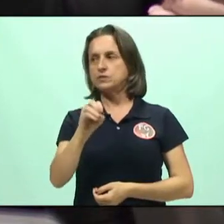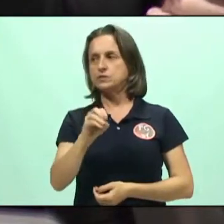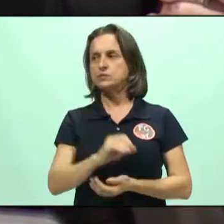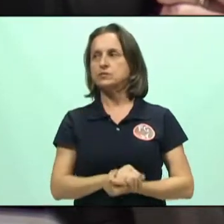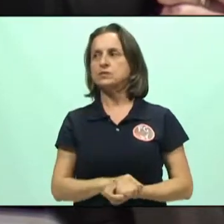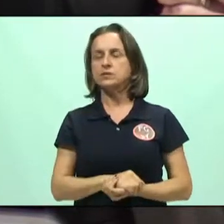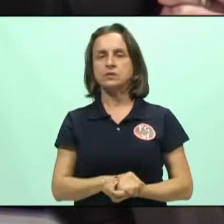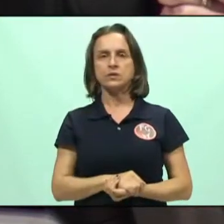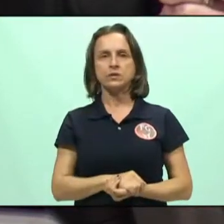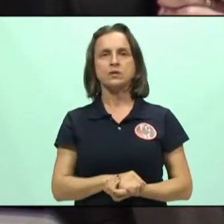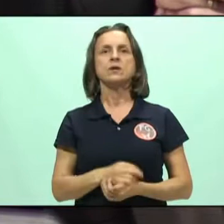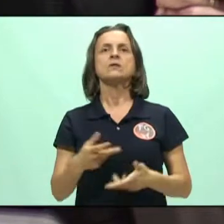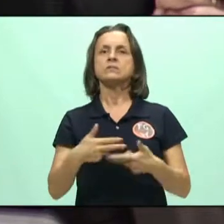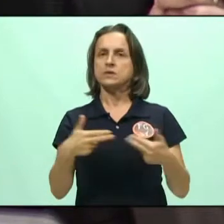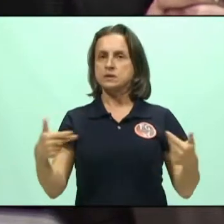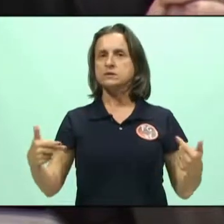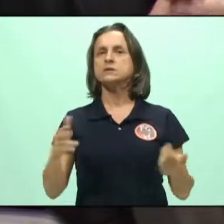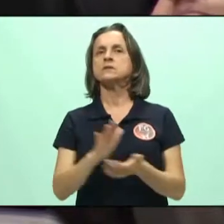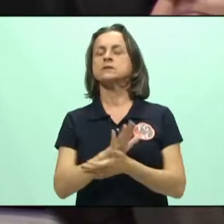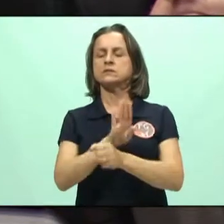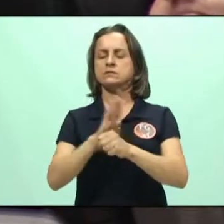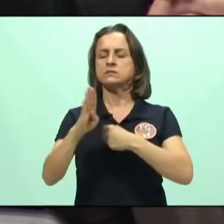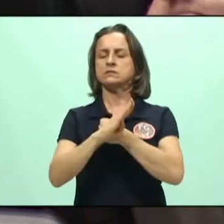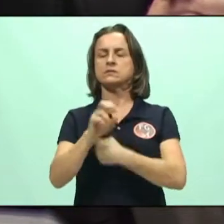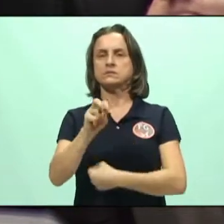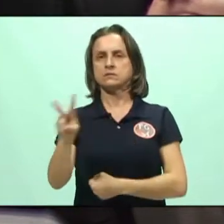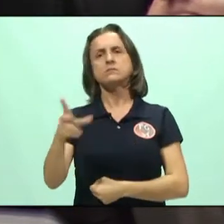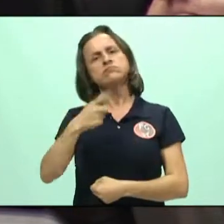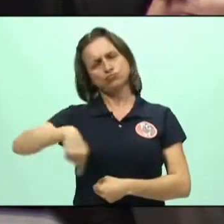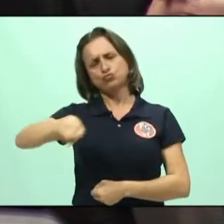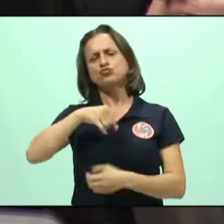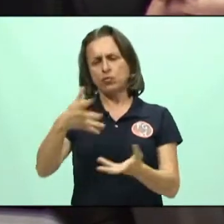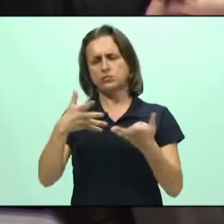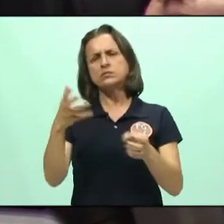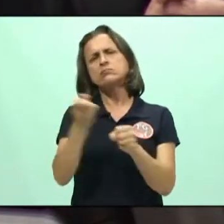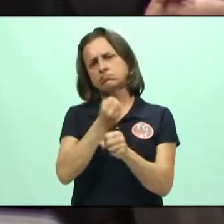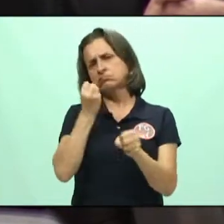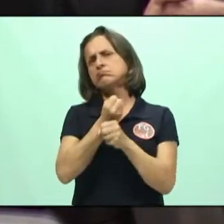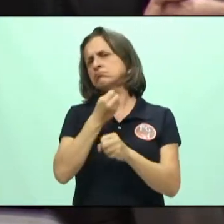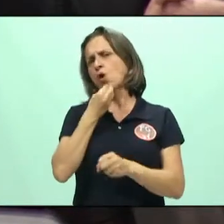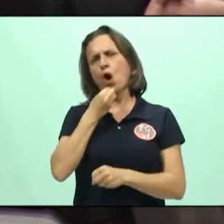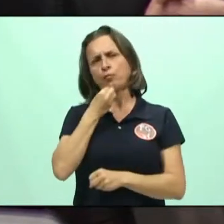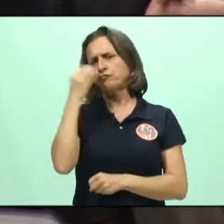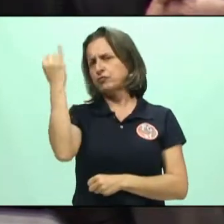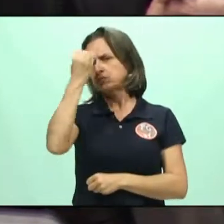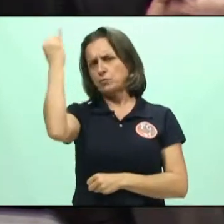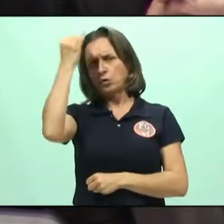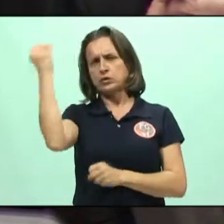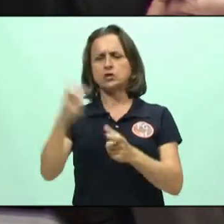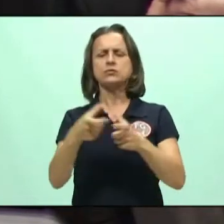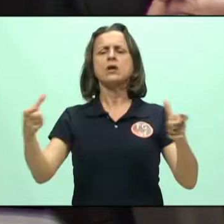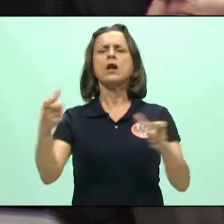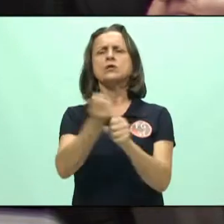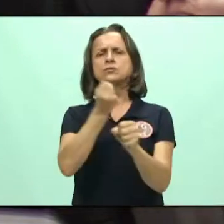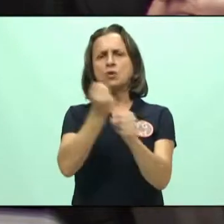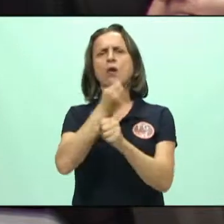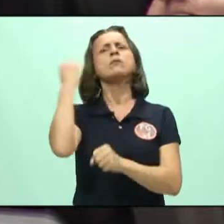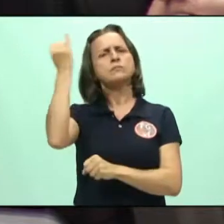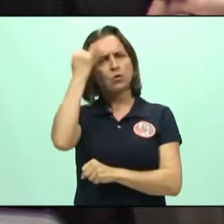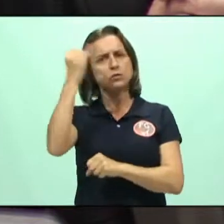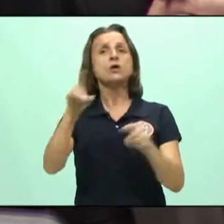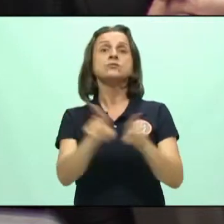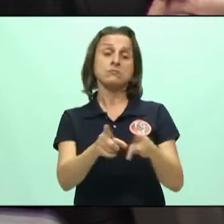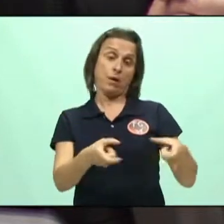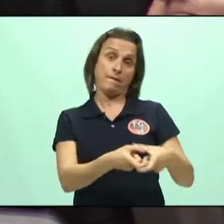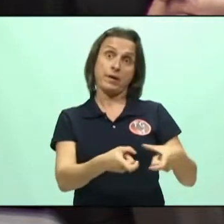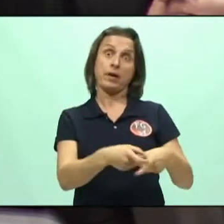Gilberto também e claro que nós queremos as obras as obras são importantes as grandes obras são importantes as pequenas obras